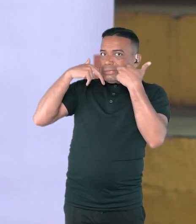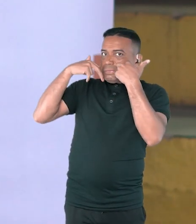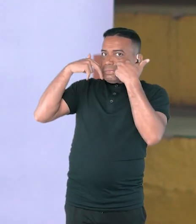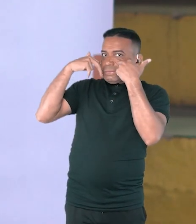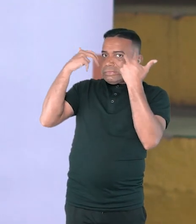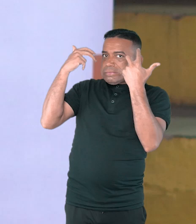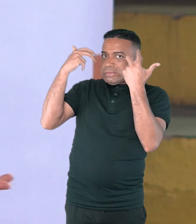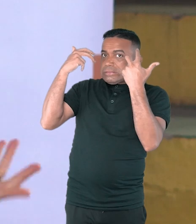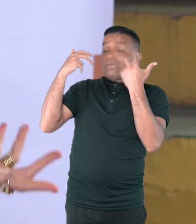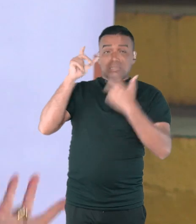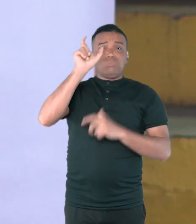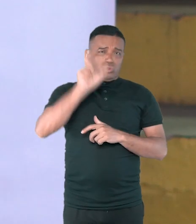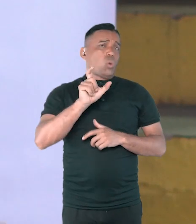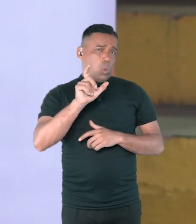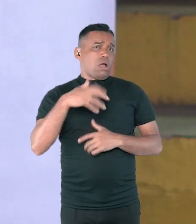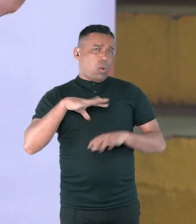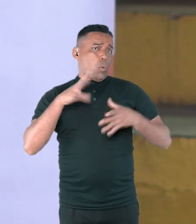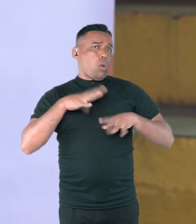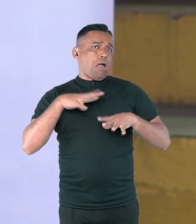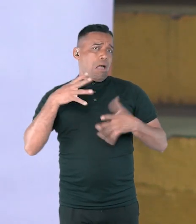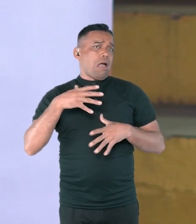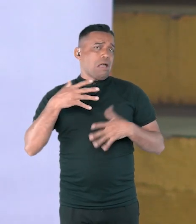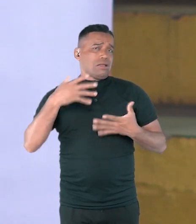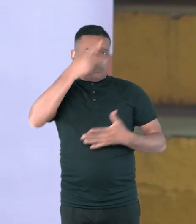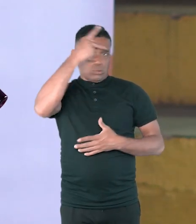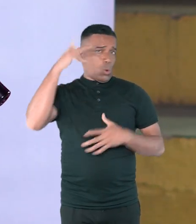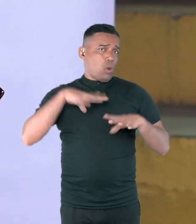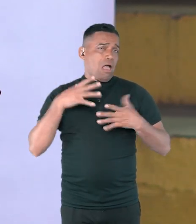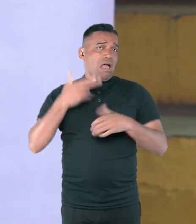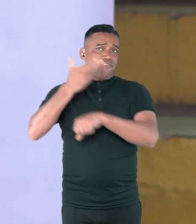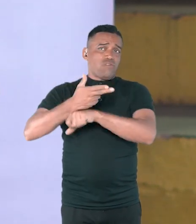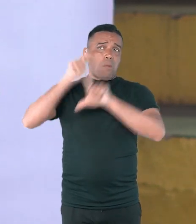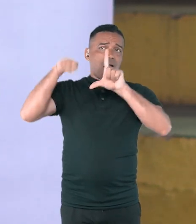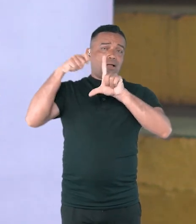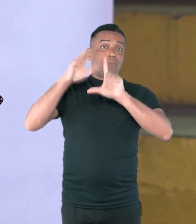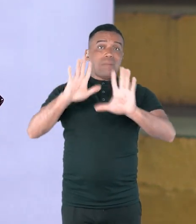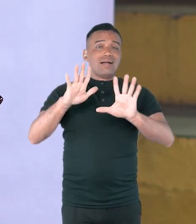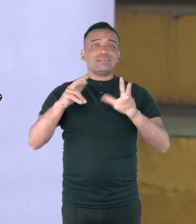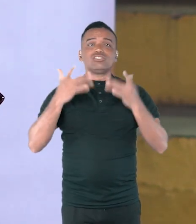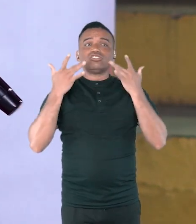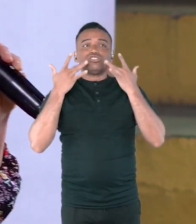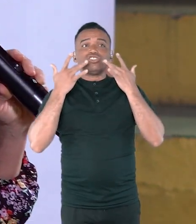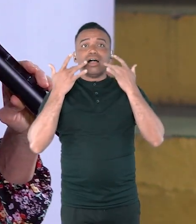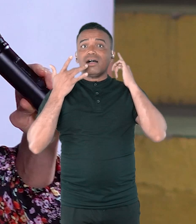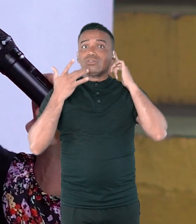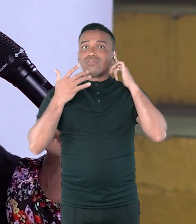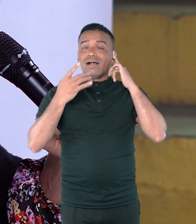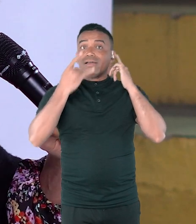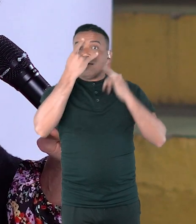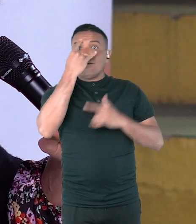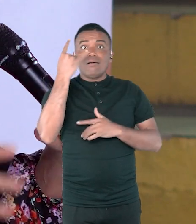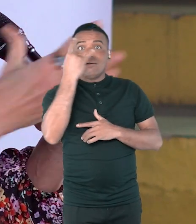até... tem gente que faz. Ficar filmando. Mas o teatro ele vai te deixando assim,